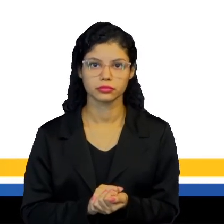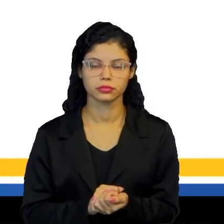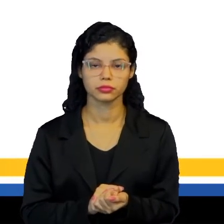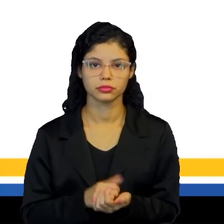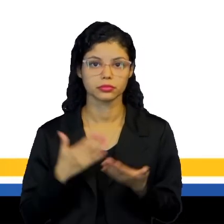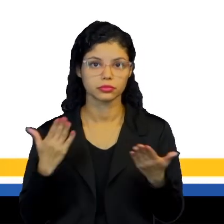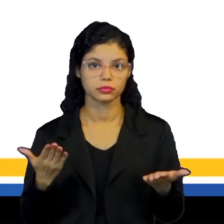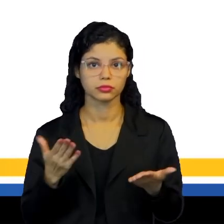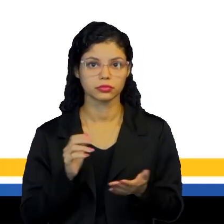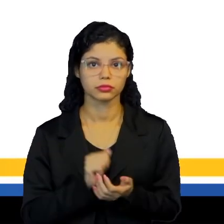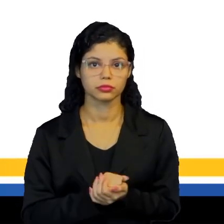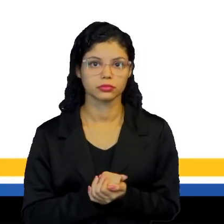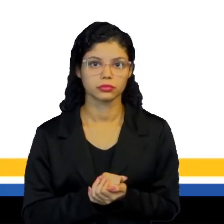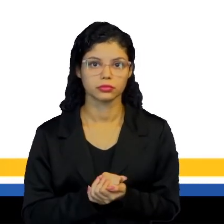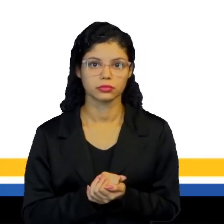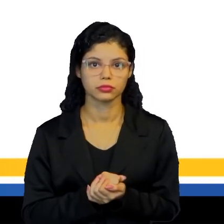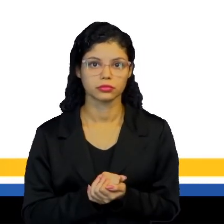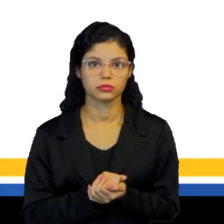Então tá.